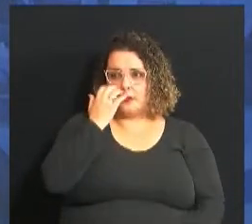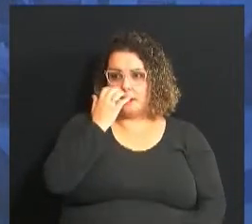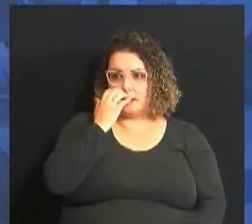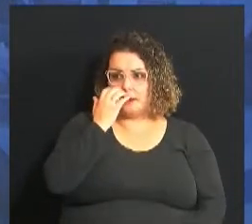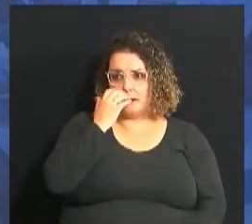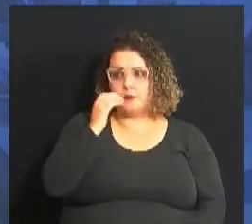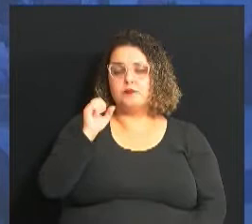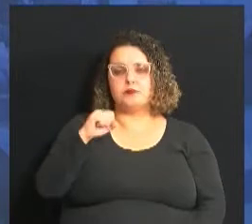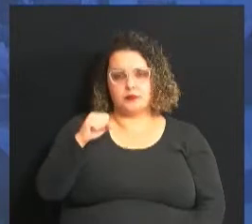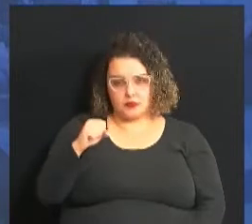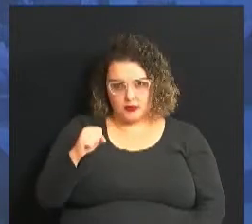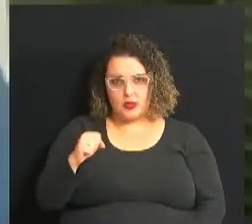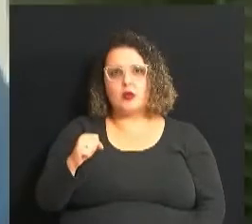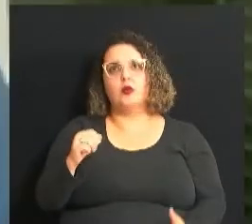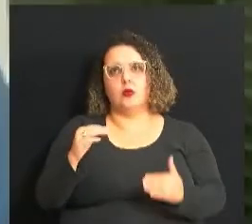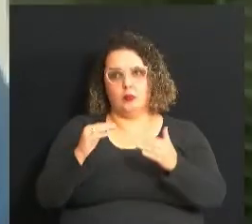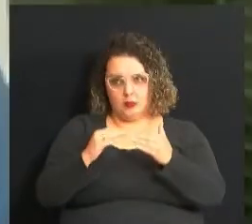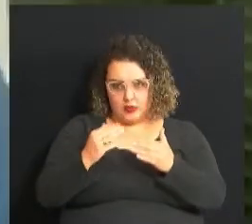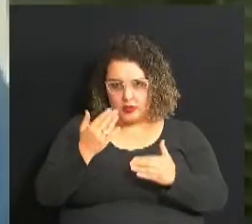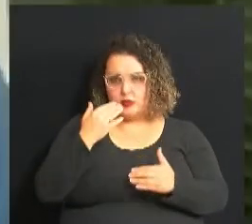Sim, tem a ver com alimentação.